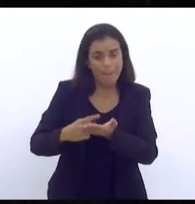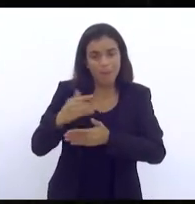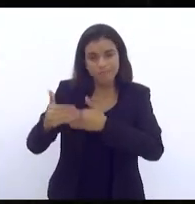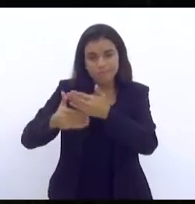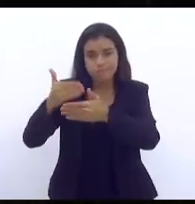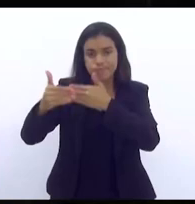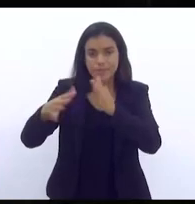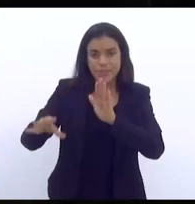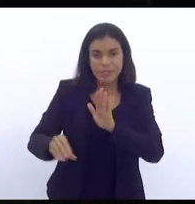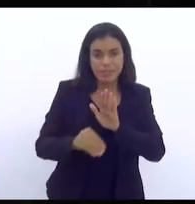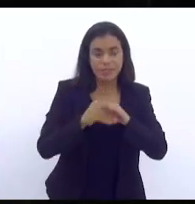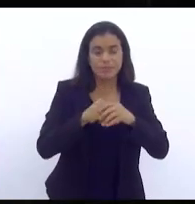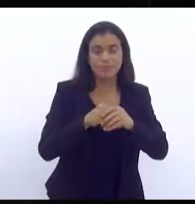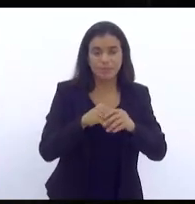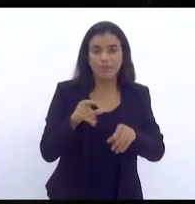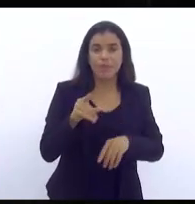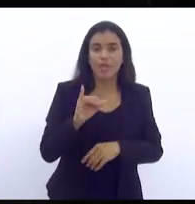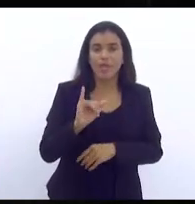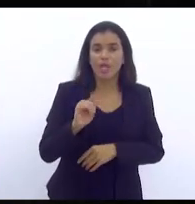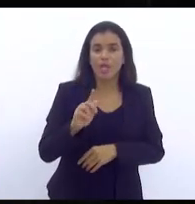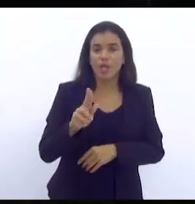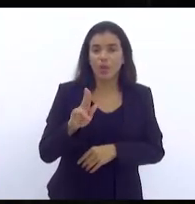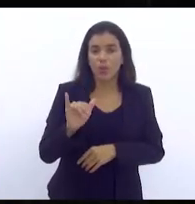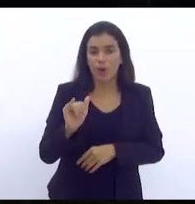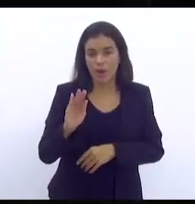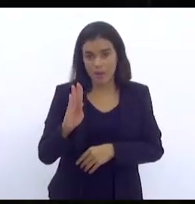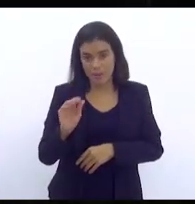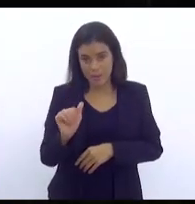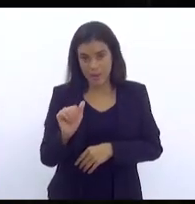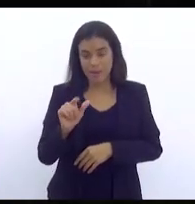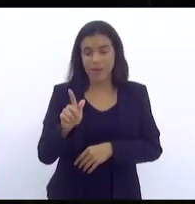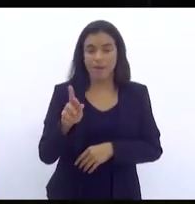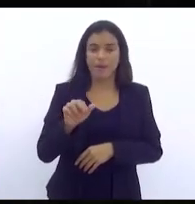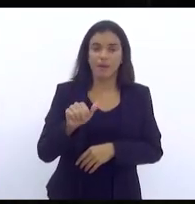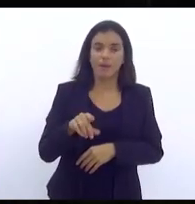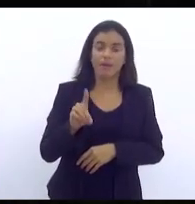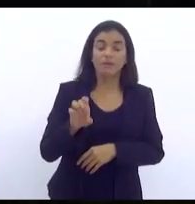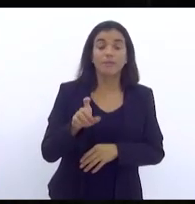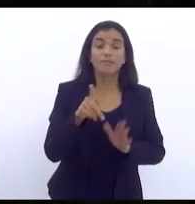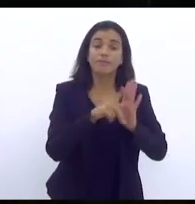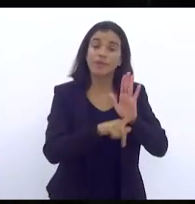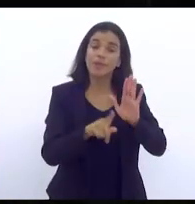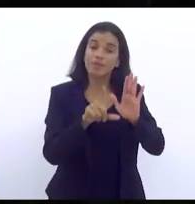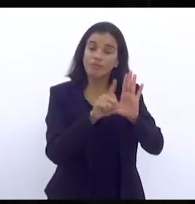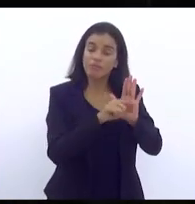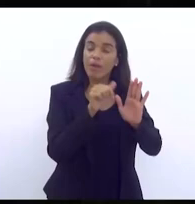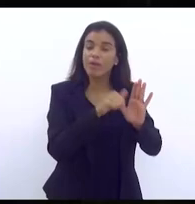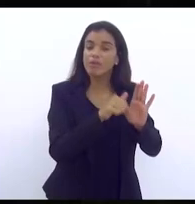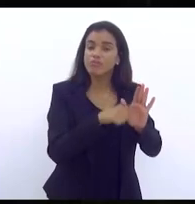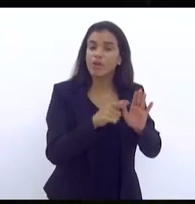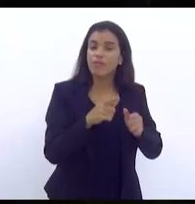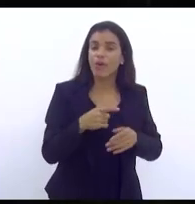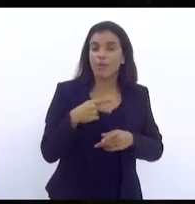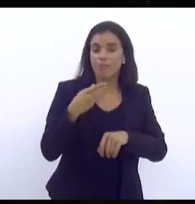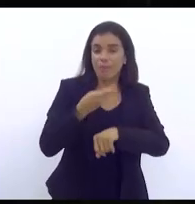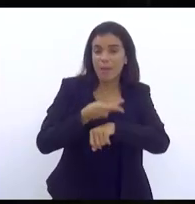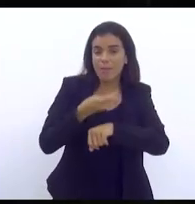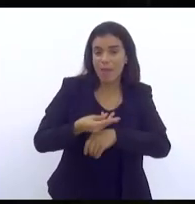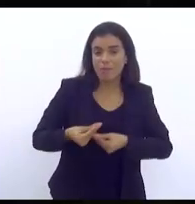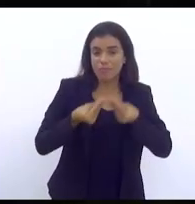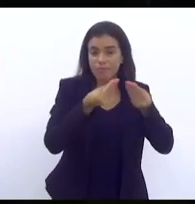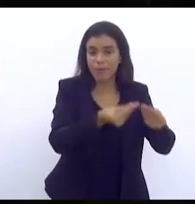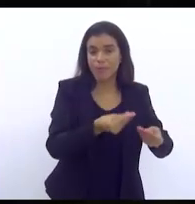na cidade de Guaba Grande na região dos lagos esse projeto foi premiado em 2019 no